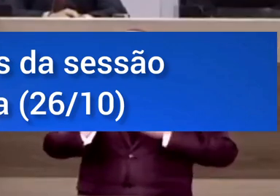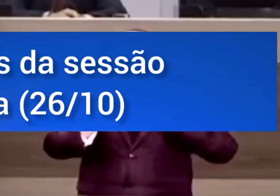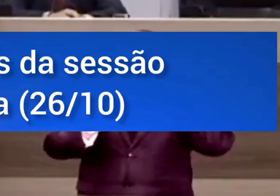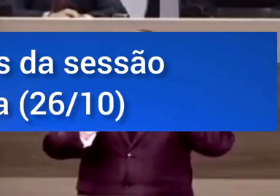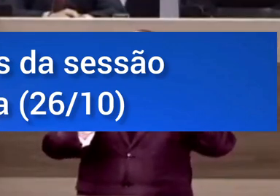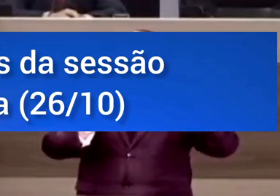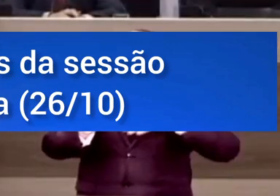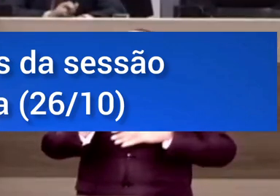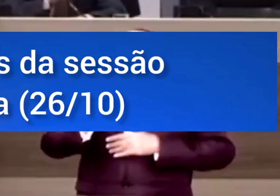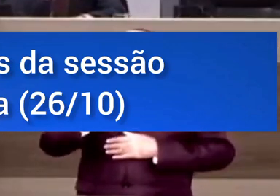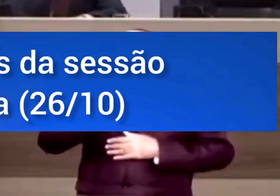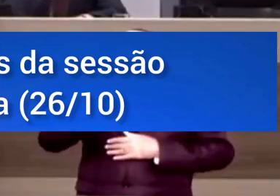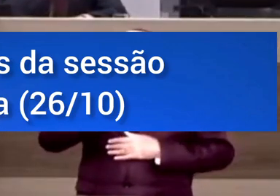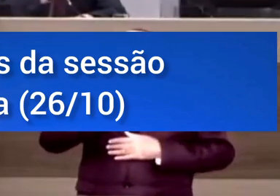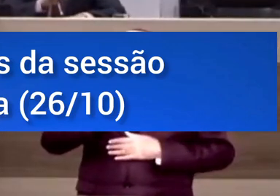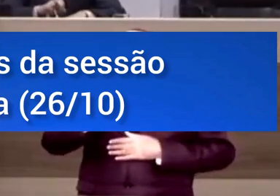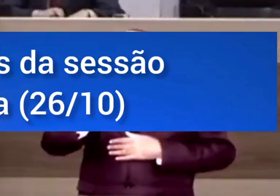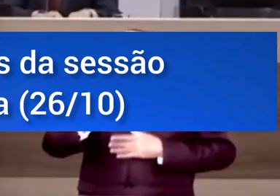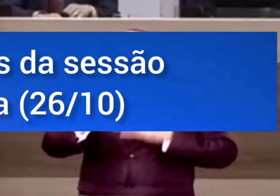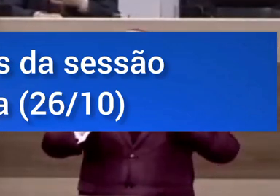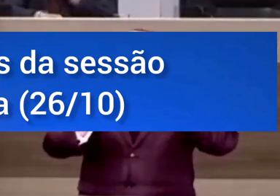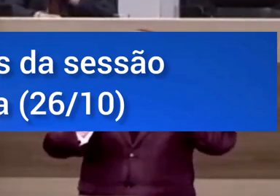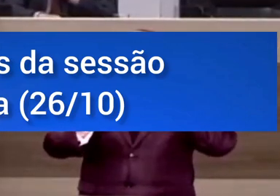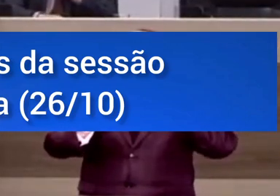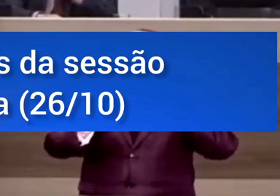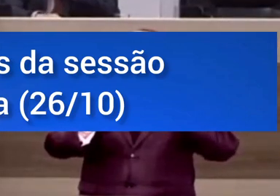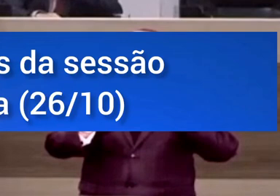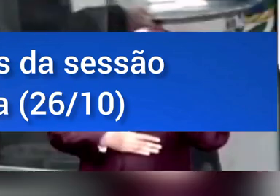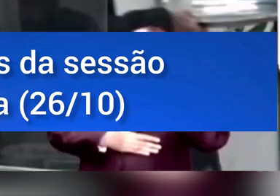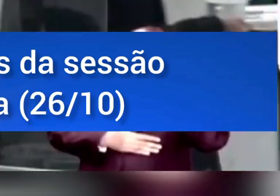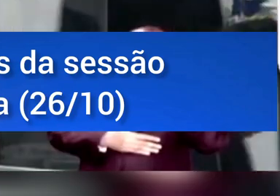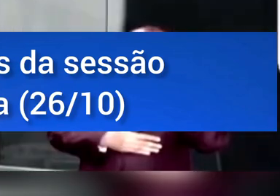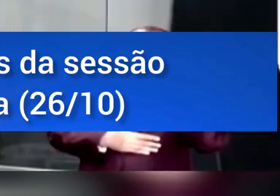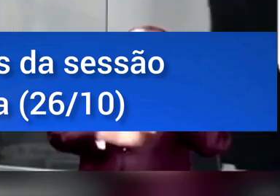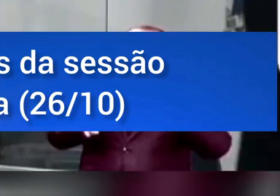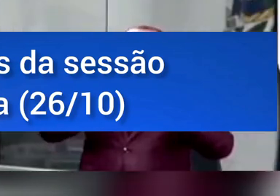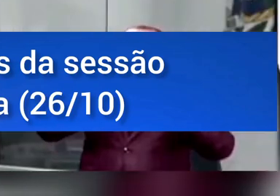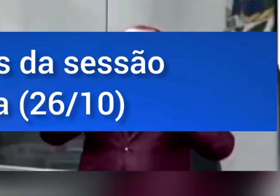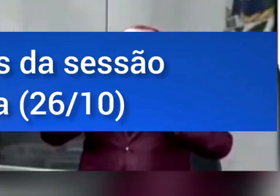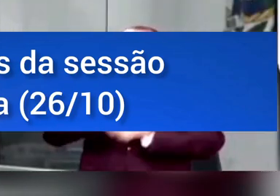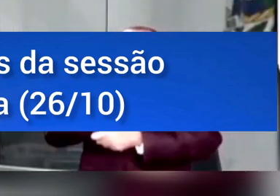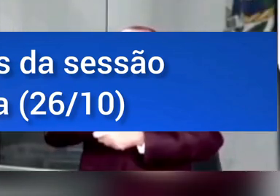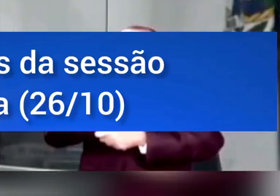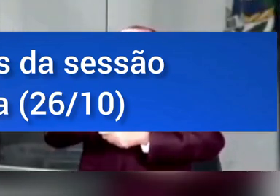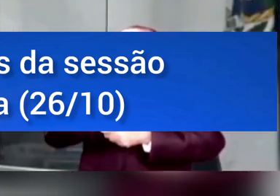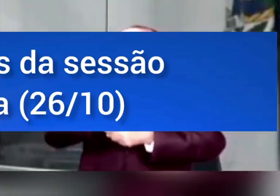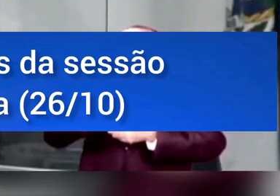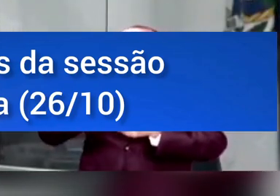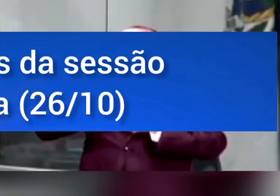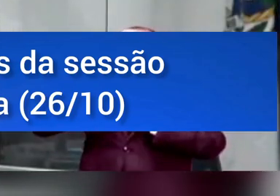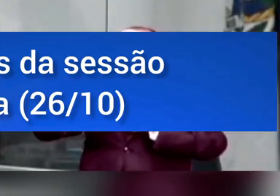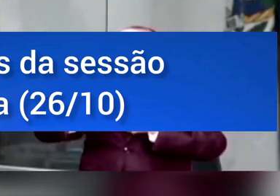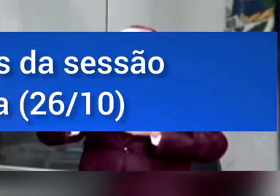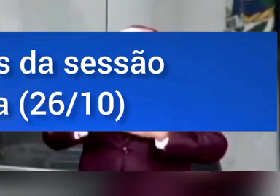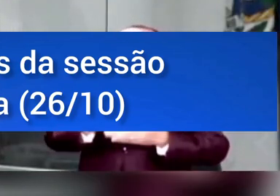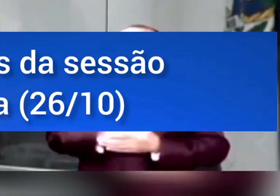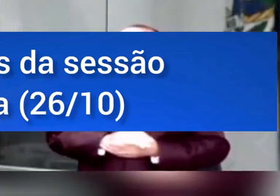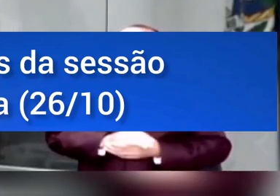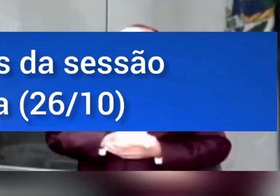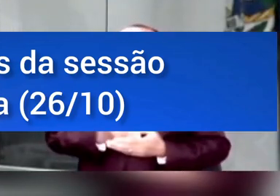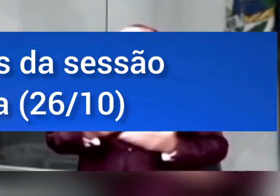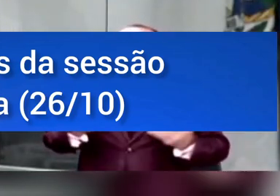Edson chiquini já na abertura dos trabalhos o vereador Rafael Amorim abordou animais de grande porte